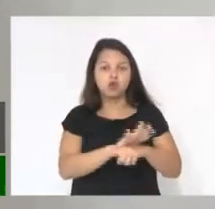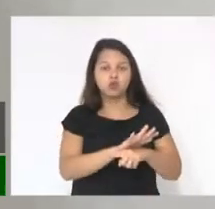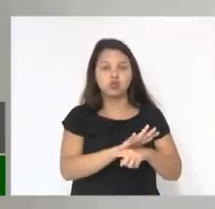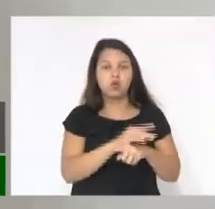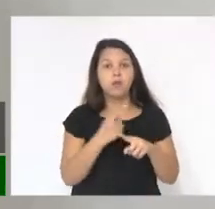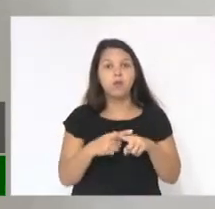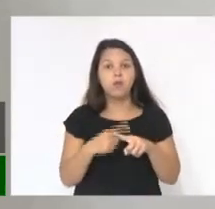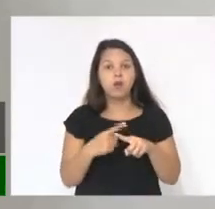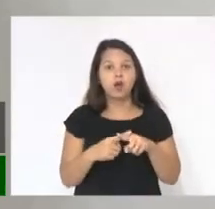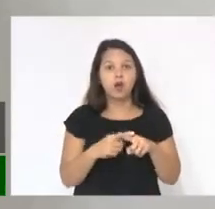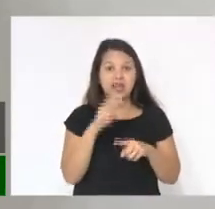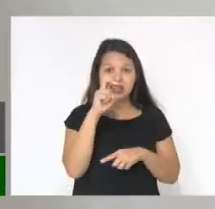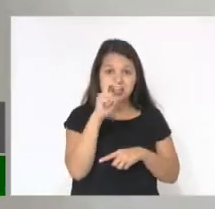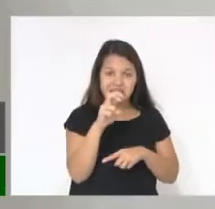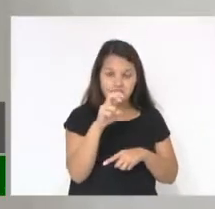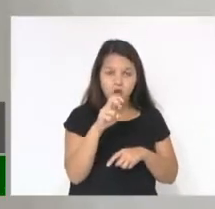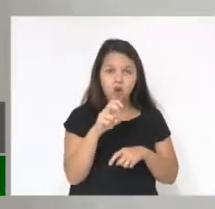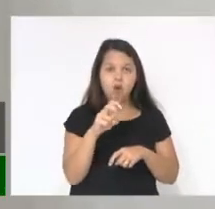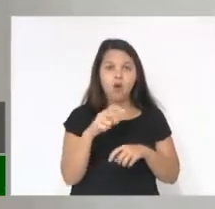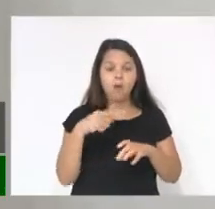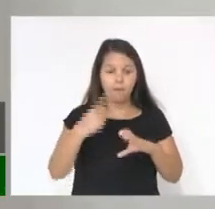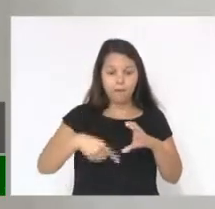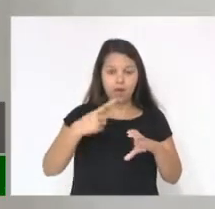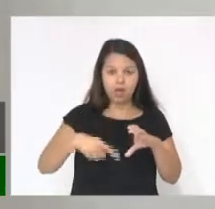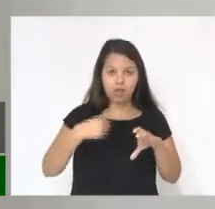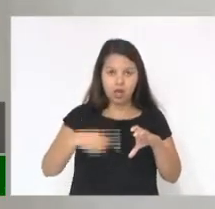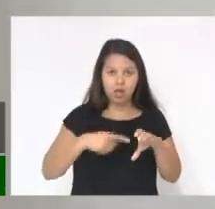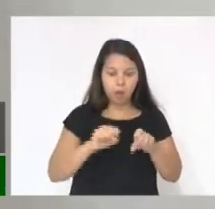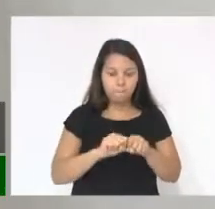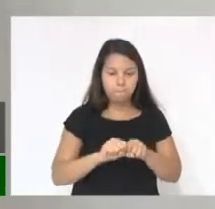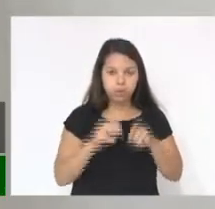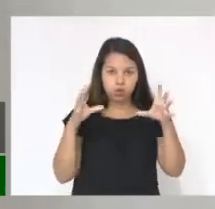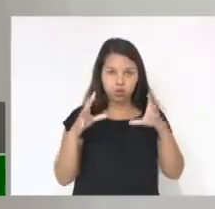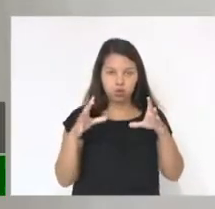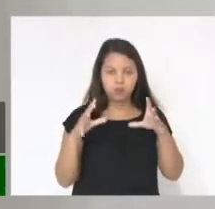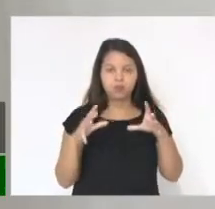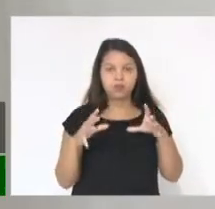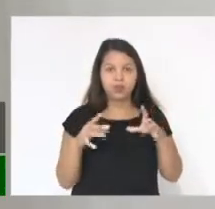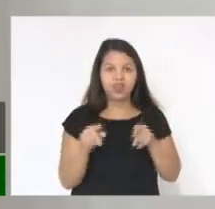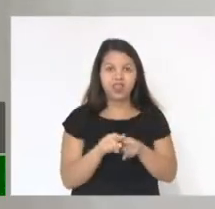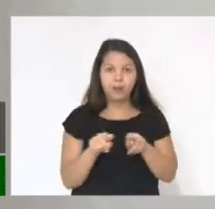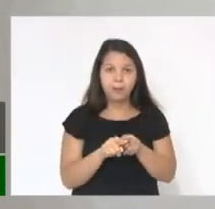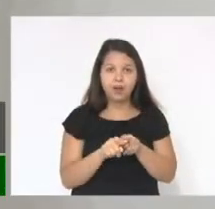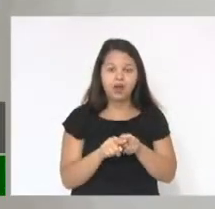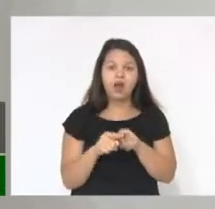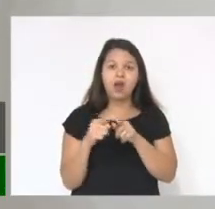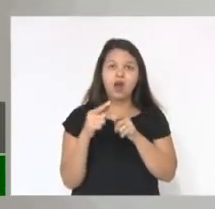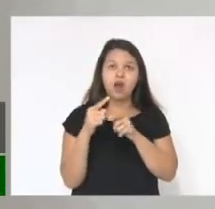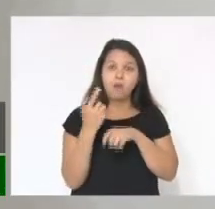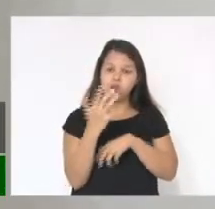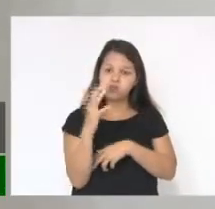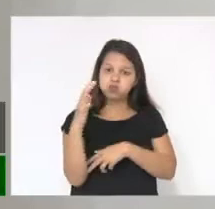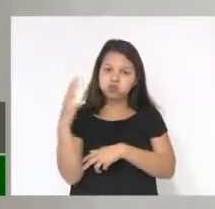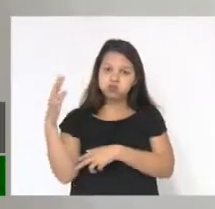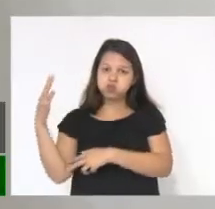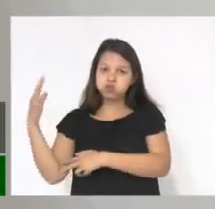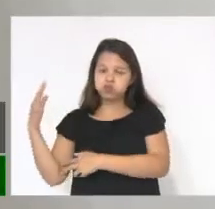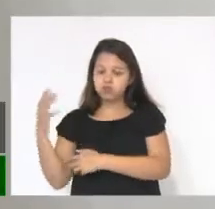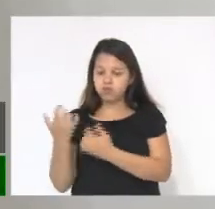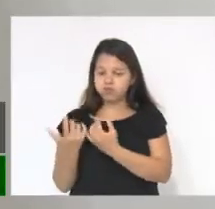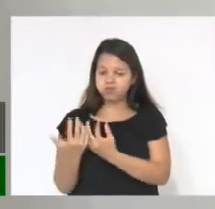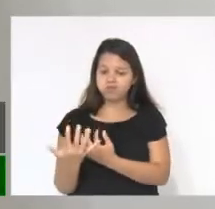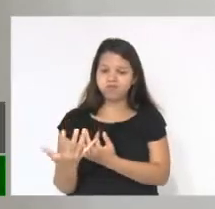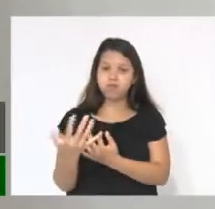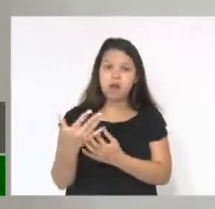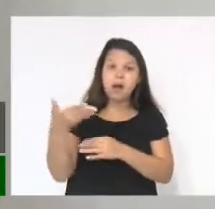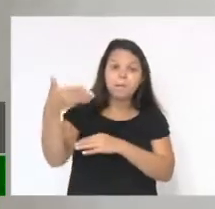pneu. Sem falar, deputado Cobalquim, da mata que realmente toma conta. Não tem mais placas, não tem mais